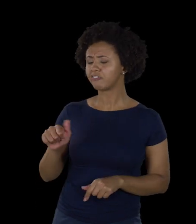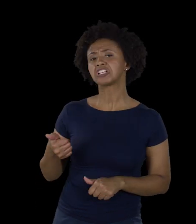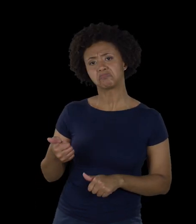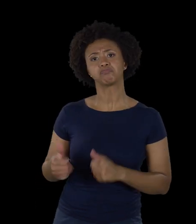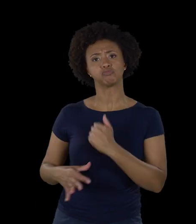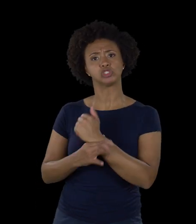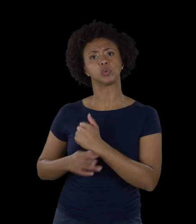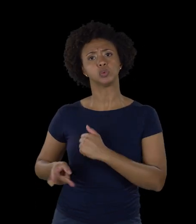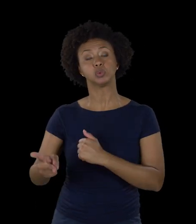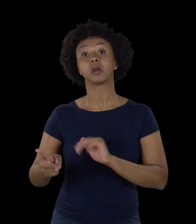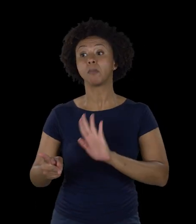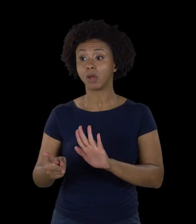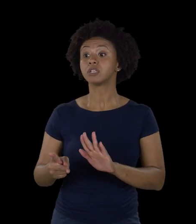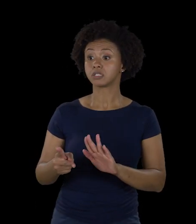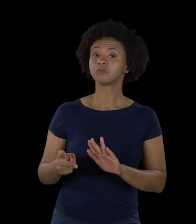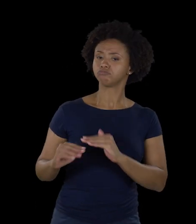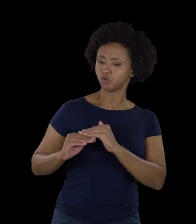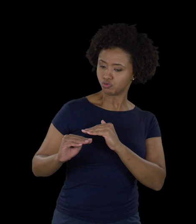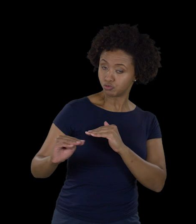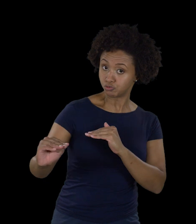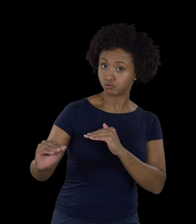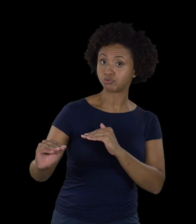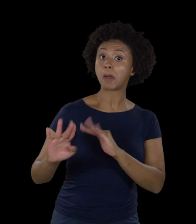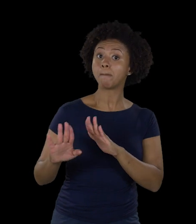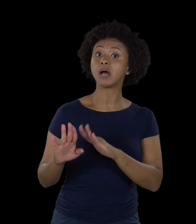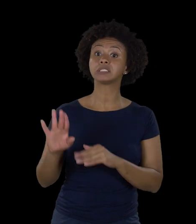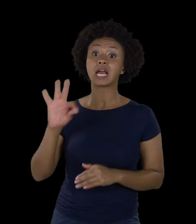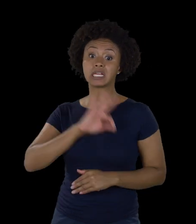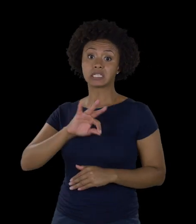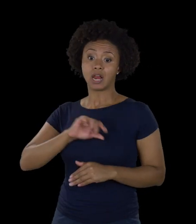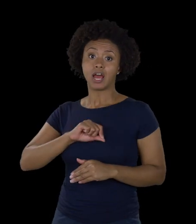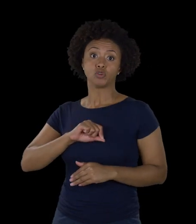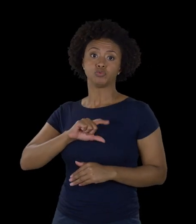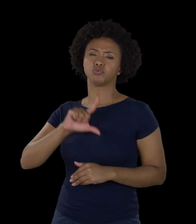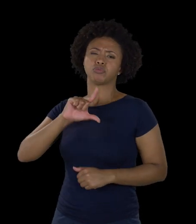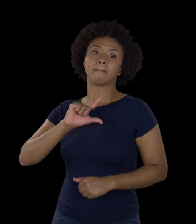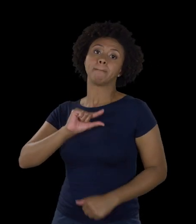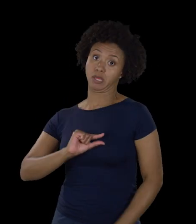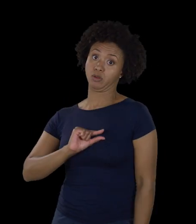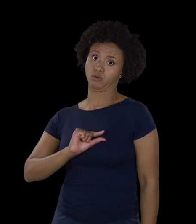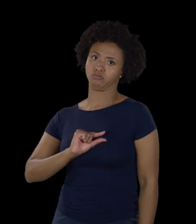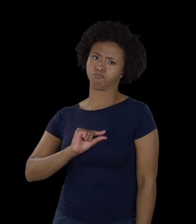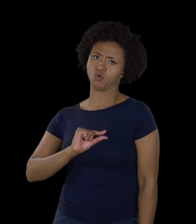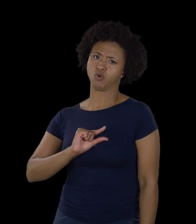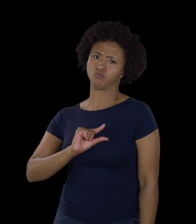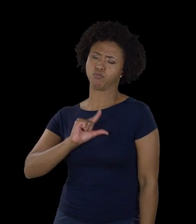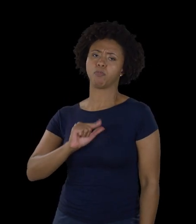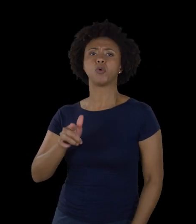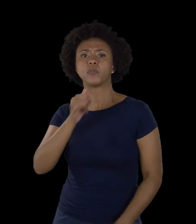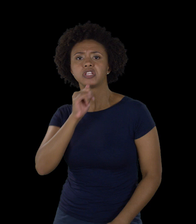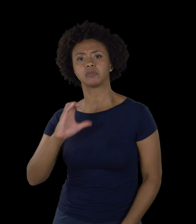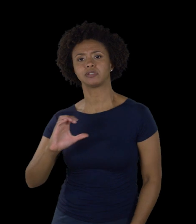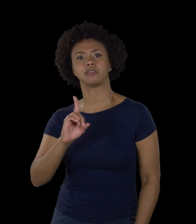em contrapartida, a rentabilidade costuma ser menor. Nesse caso, temos, por exemplo, os CDBs,